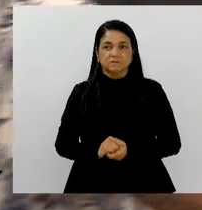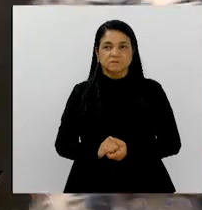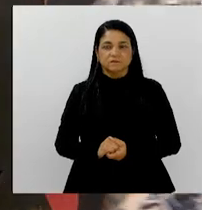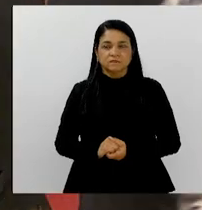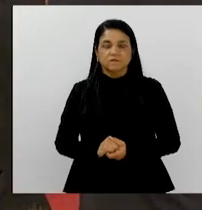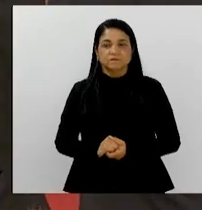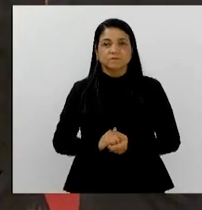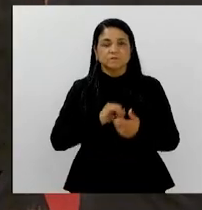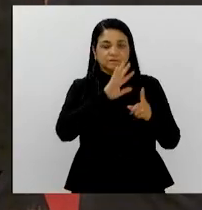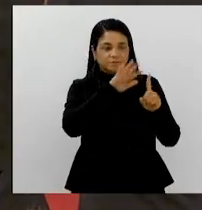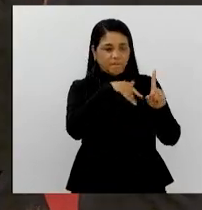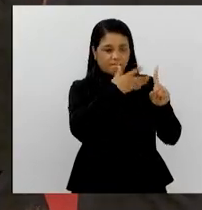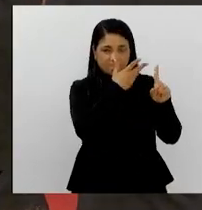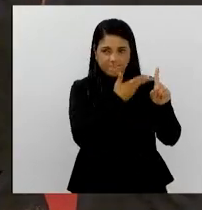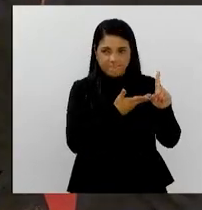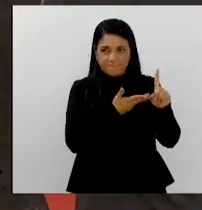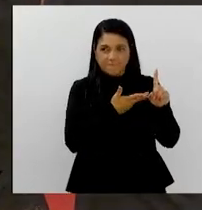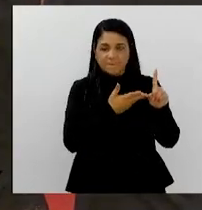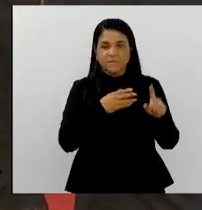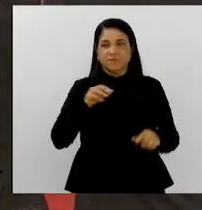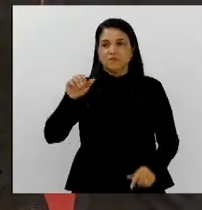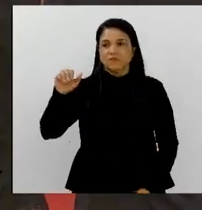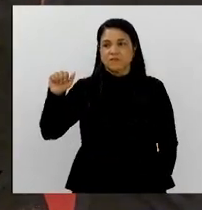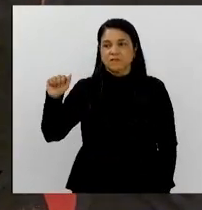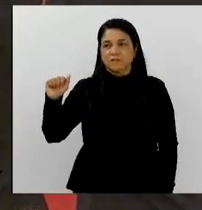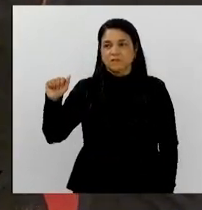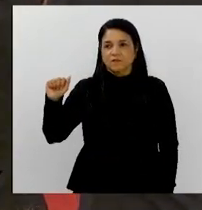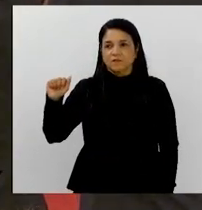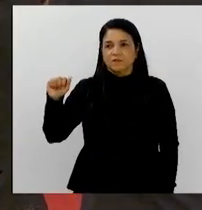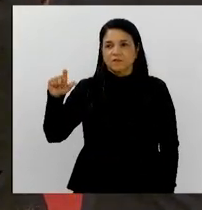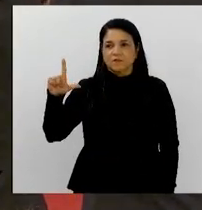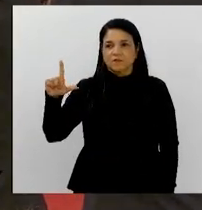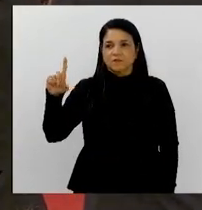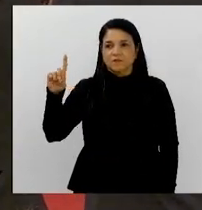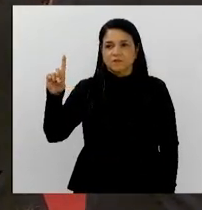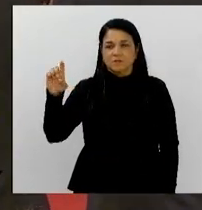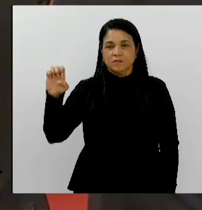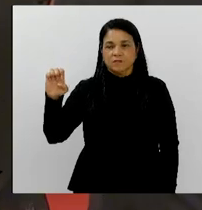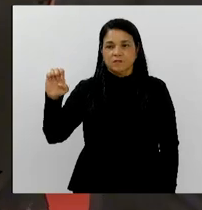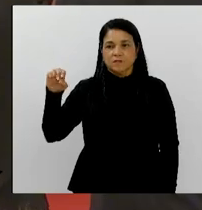Próximo agraciado, Aldenir Batista Manhães.